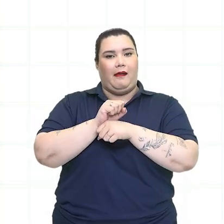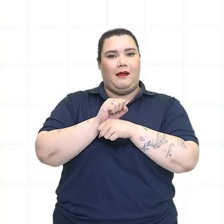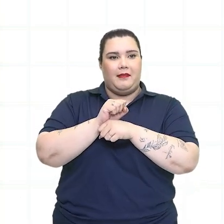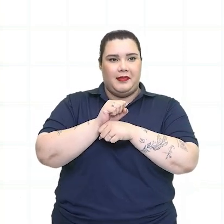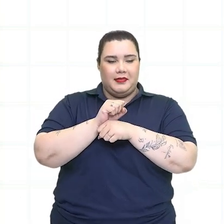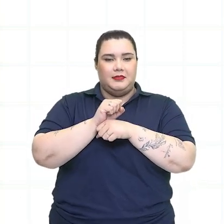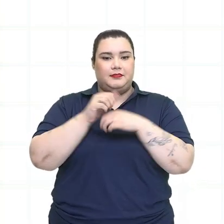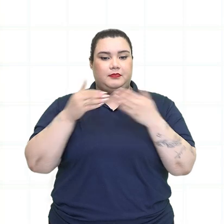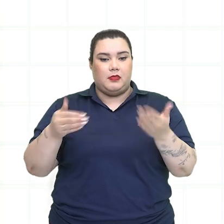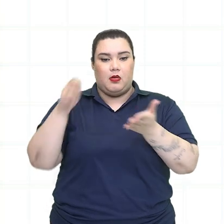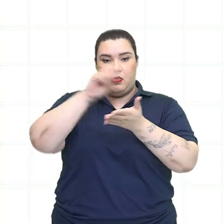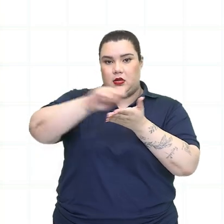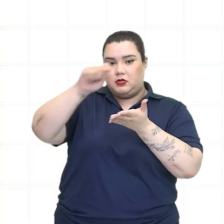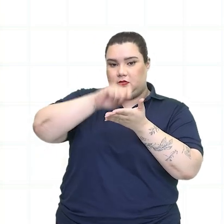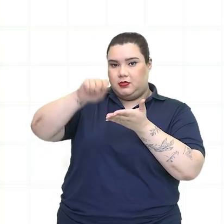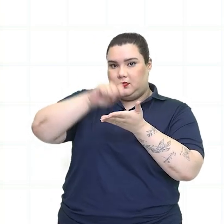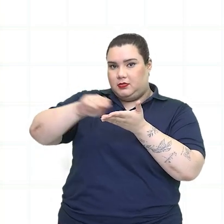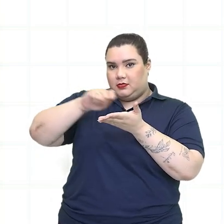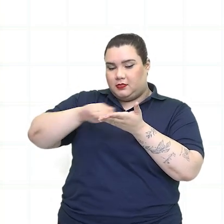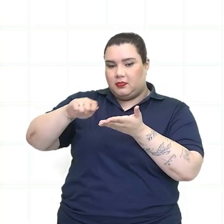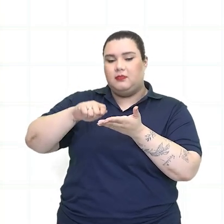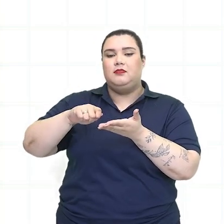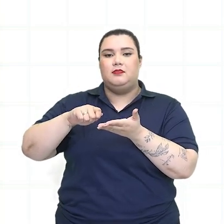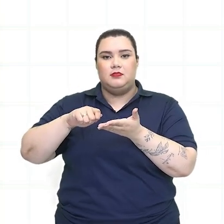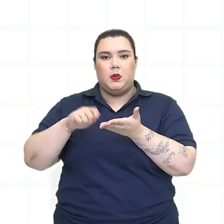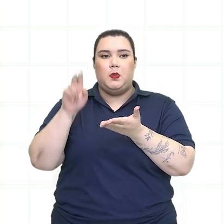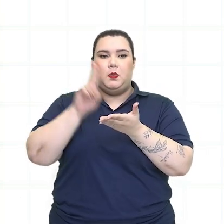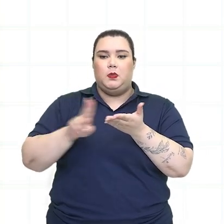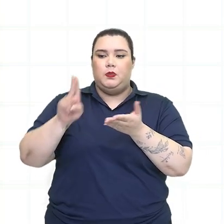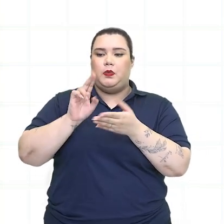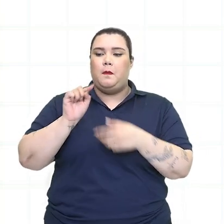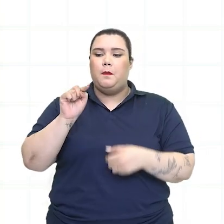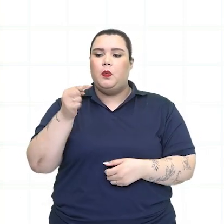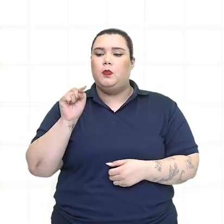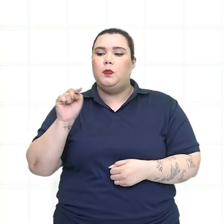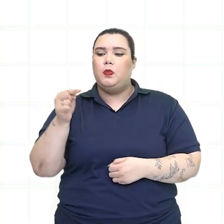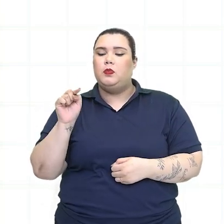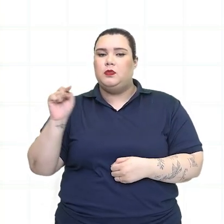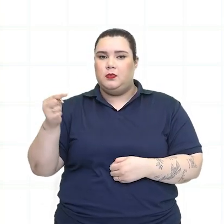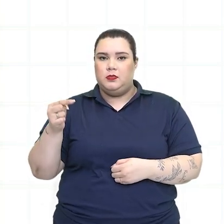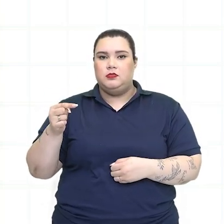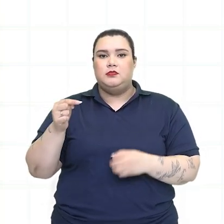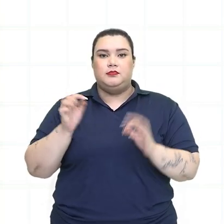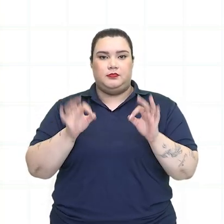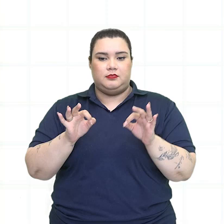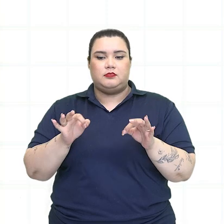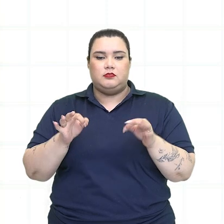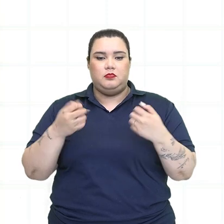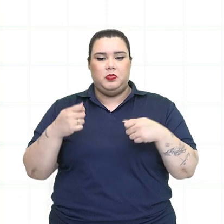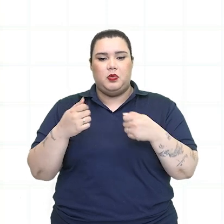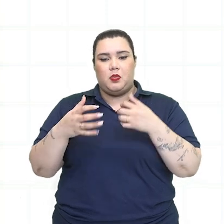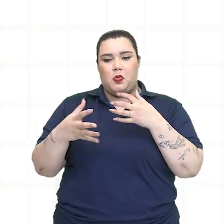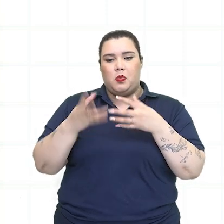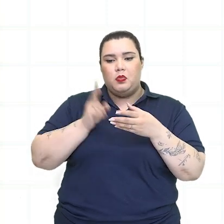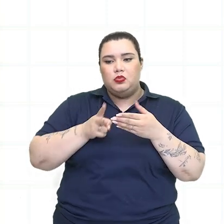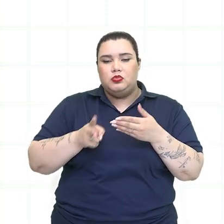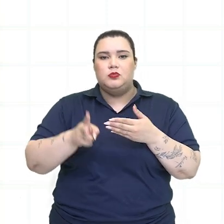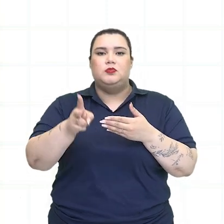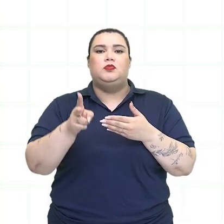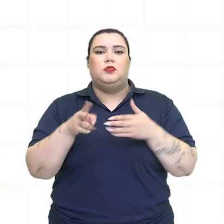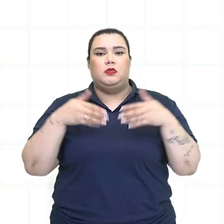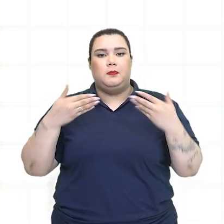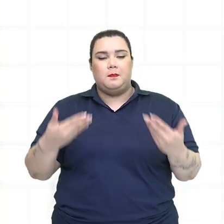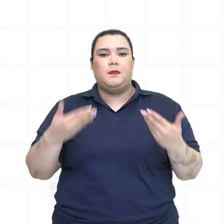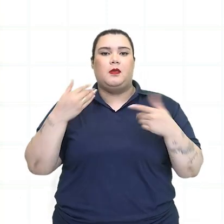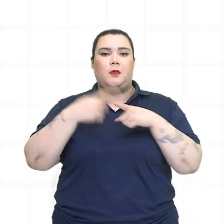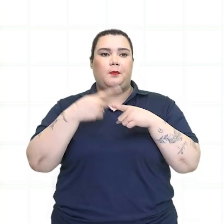vai, na escrita, você vai usar reticências, porque você gostaria de continuar. Não continuou, porque